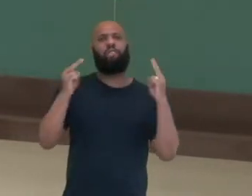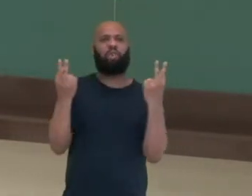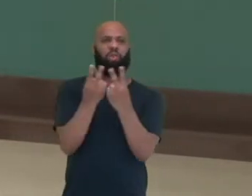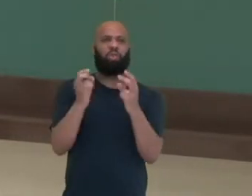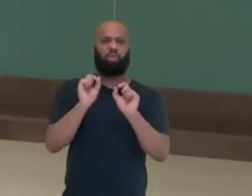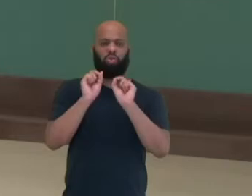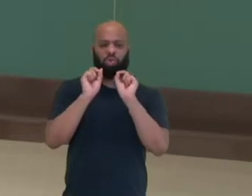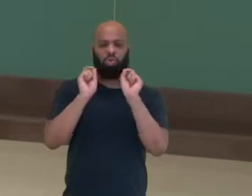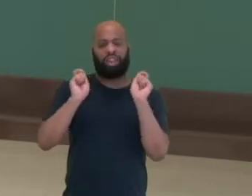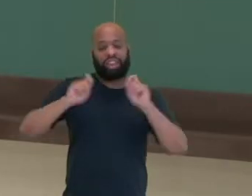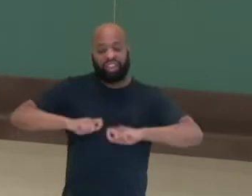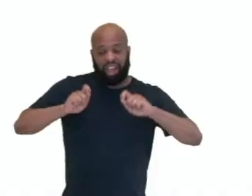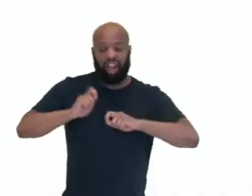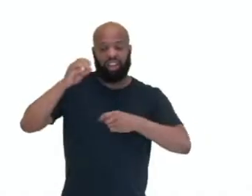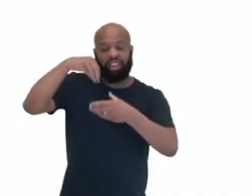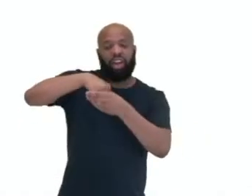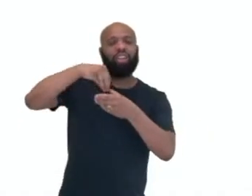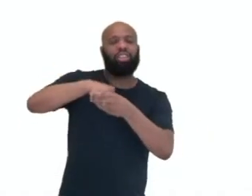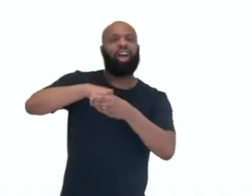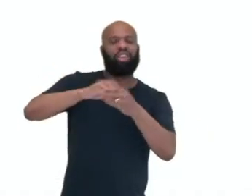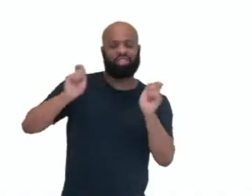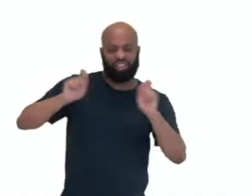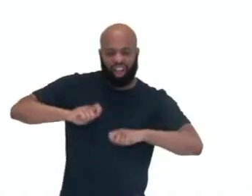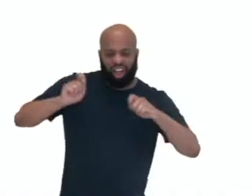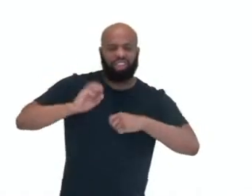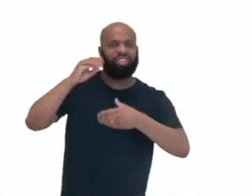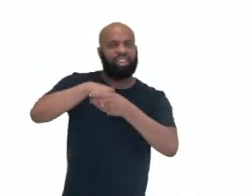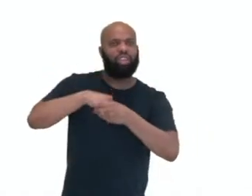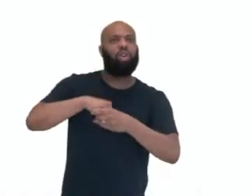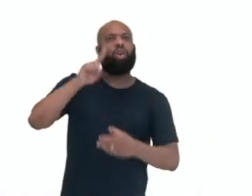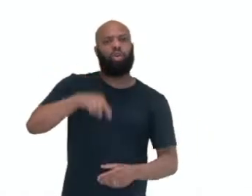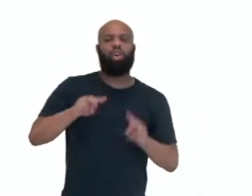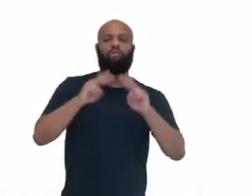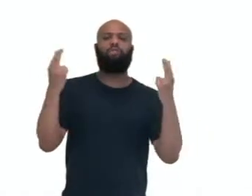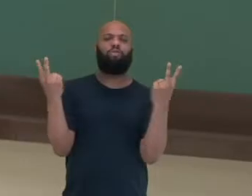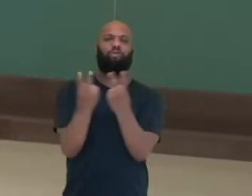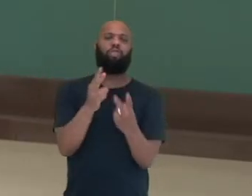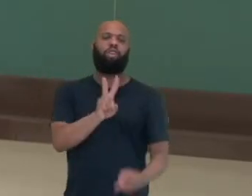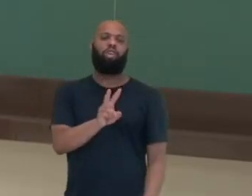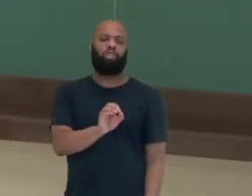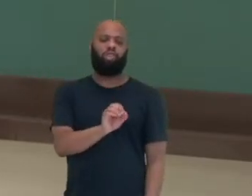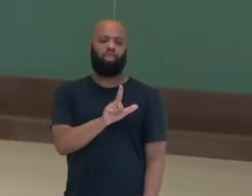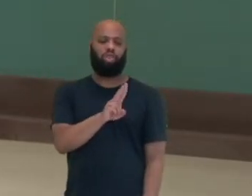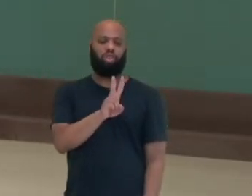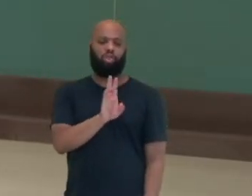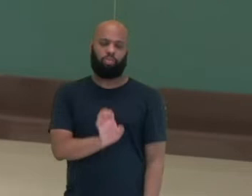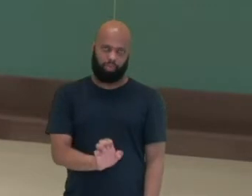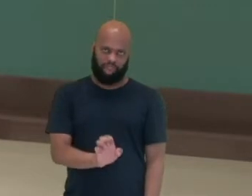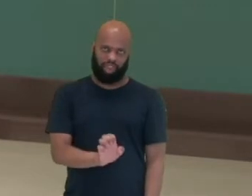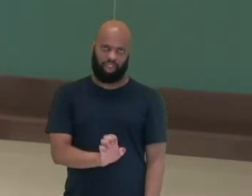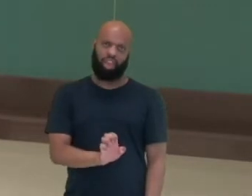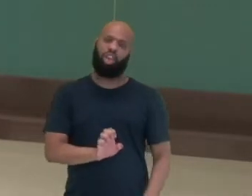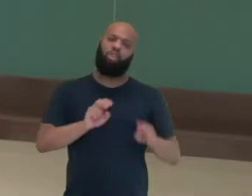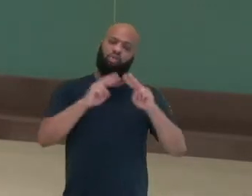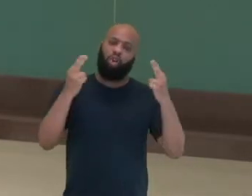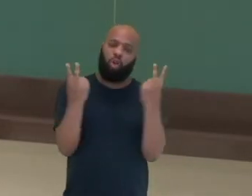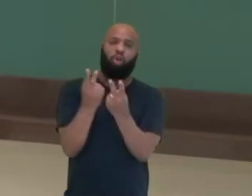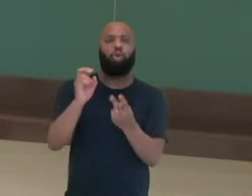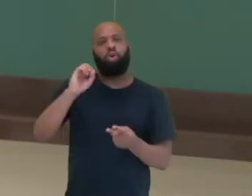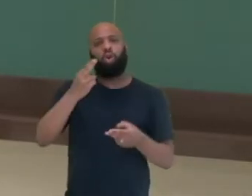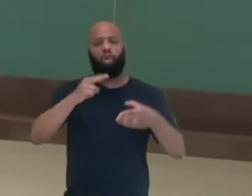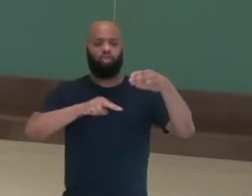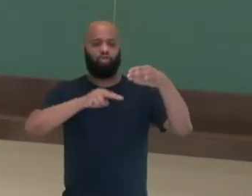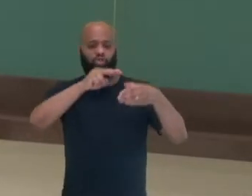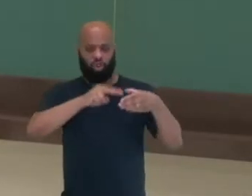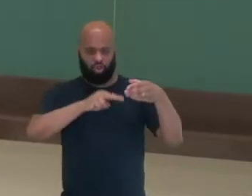é a capacidade, a informação ali, né, de quanto cabe dentro, tá bom? Então, esse é o volume ocupado pelo